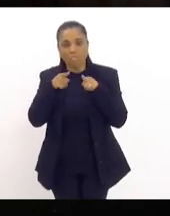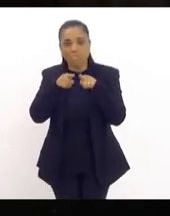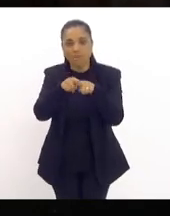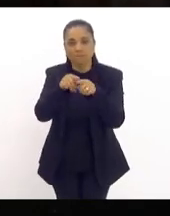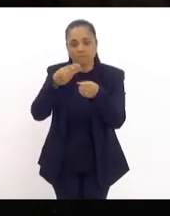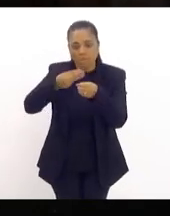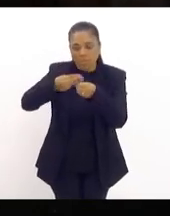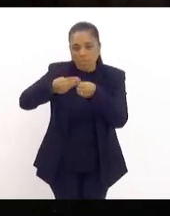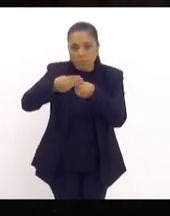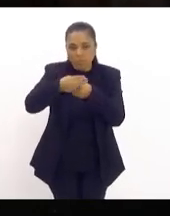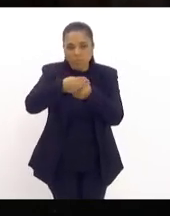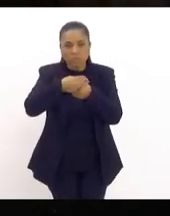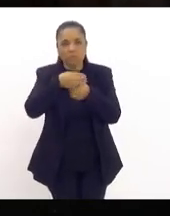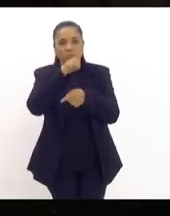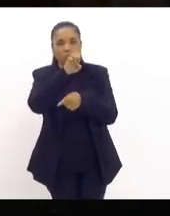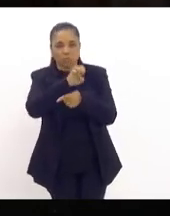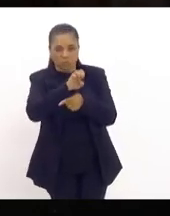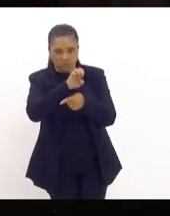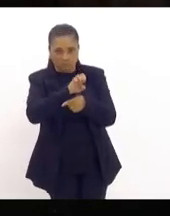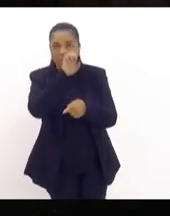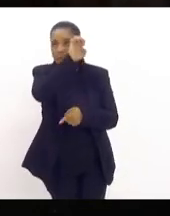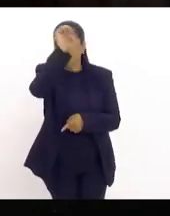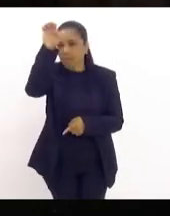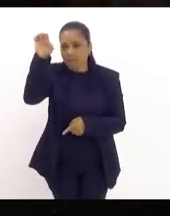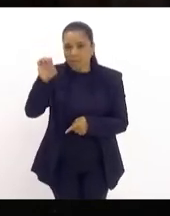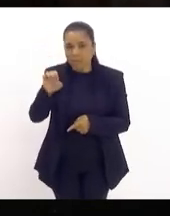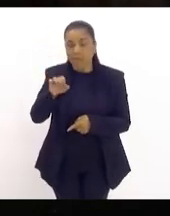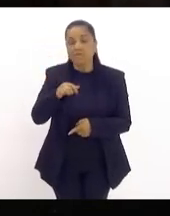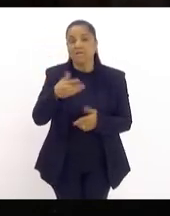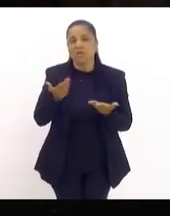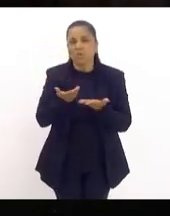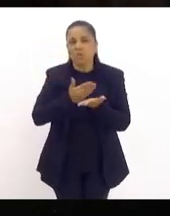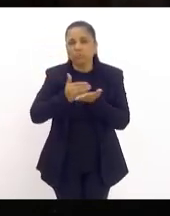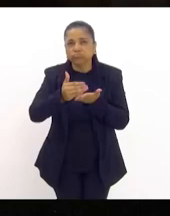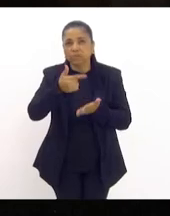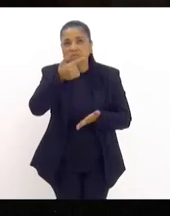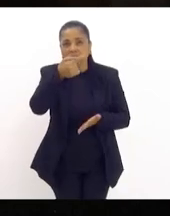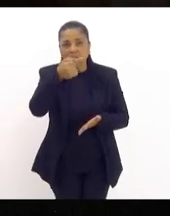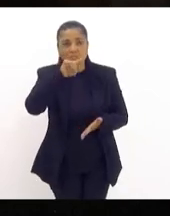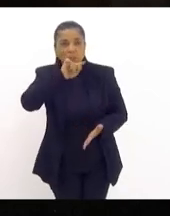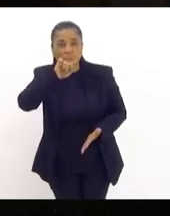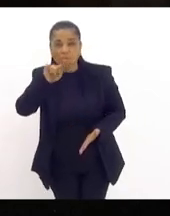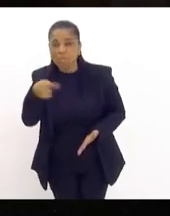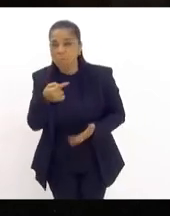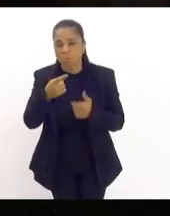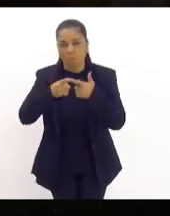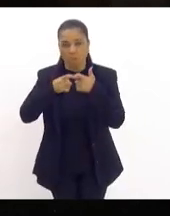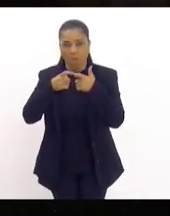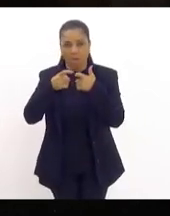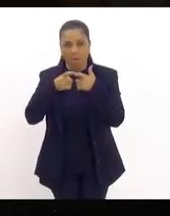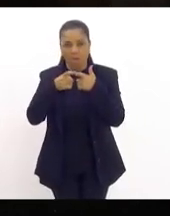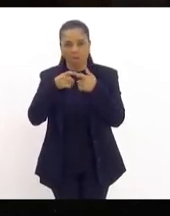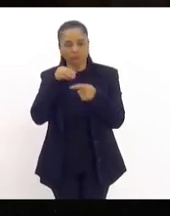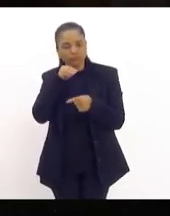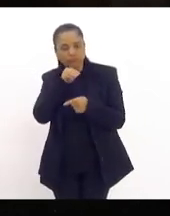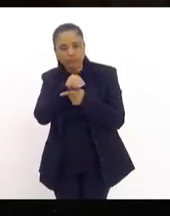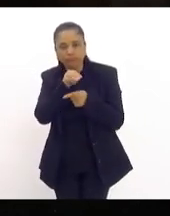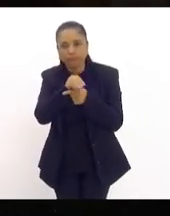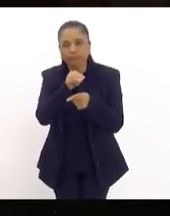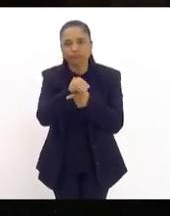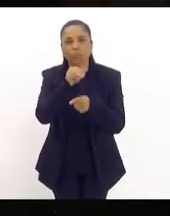vão ser mais de 7 mil médicos que vão poder tomar conta da saúde do nosso povo,